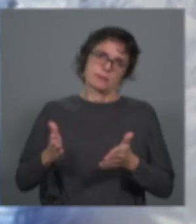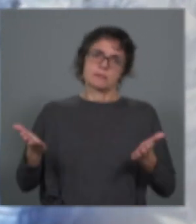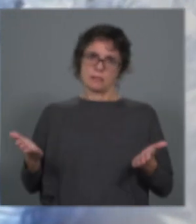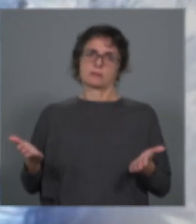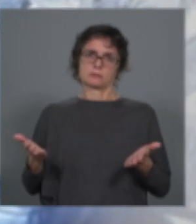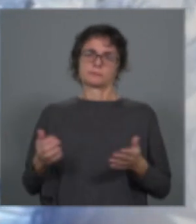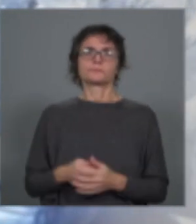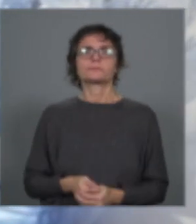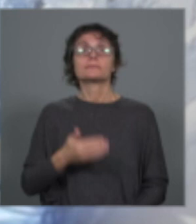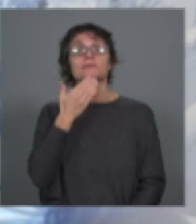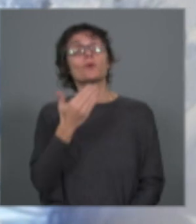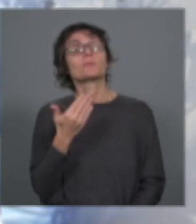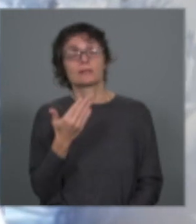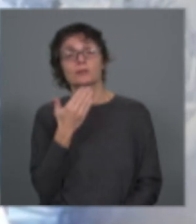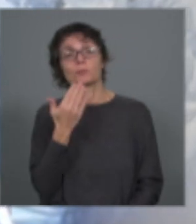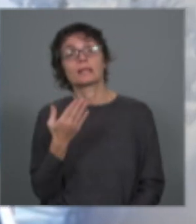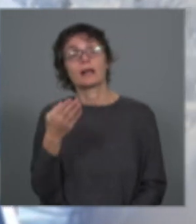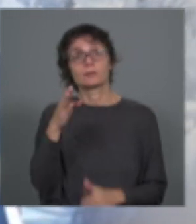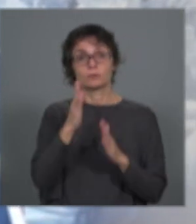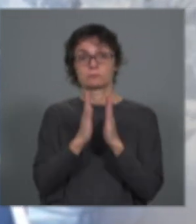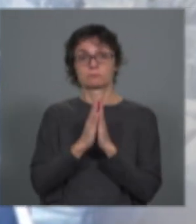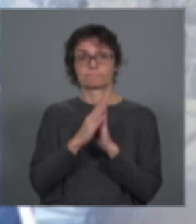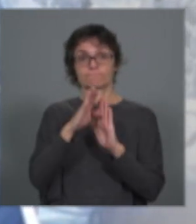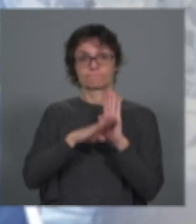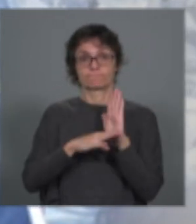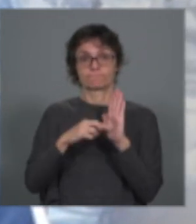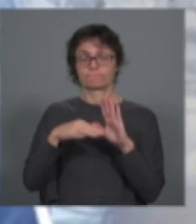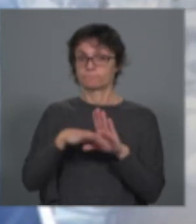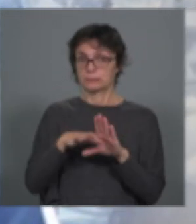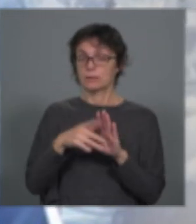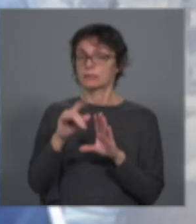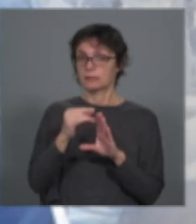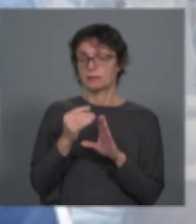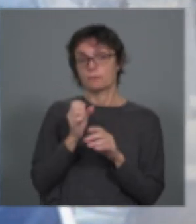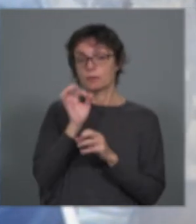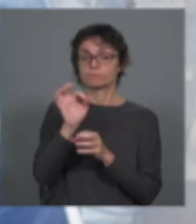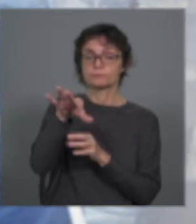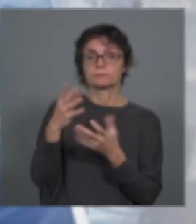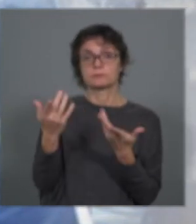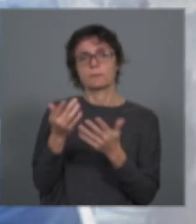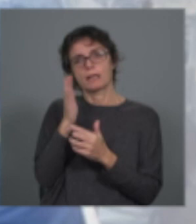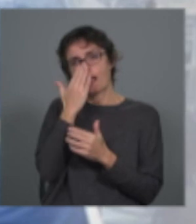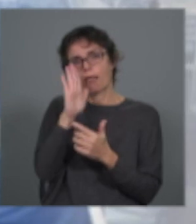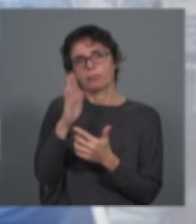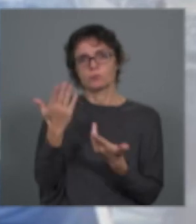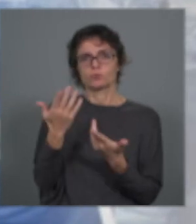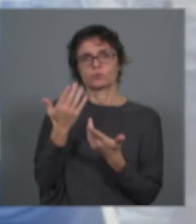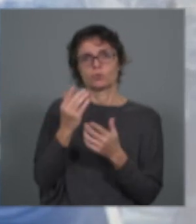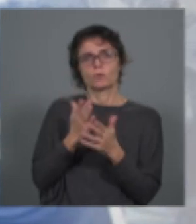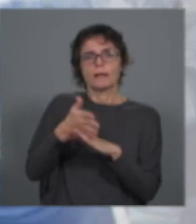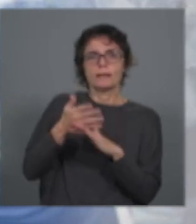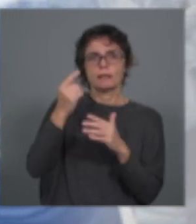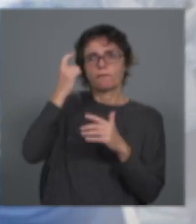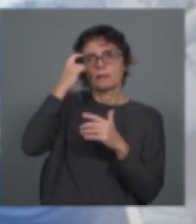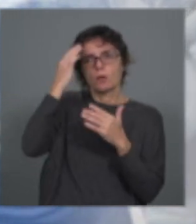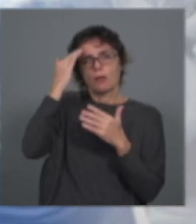analisado estas circunstâncias. Com muito gosto. E também a propor atitudes por essa via racional de conhecimento e da ação onde